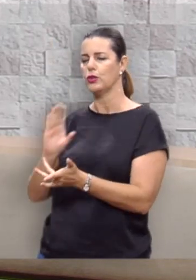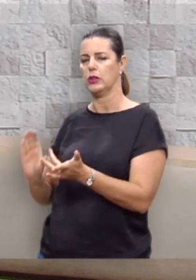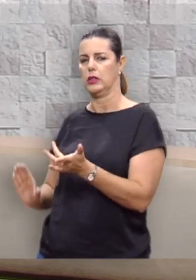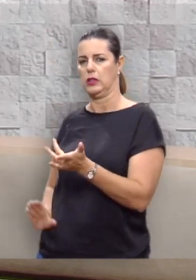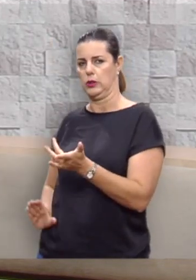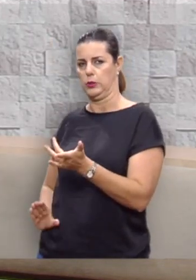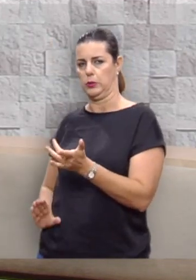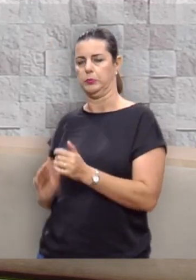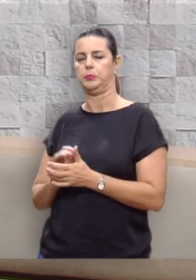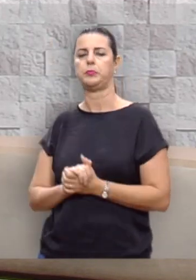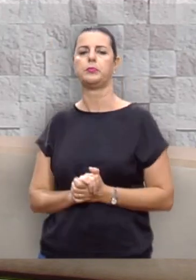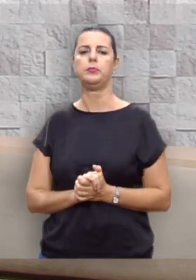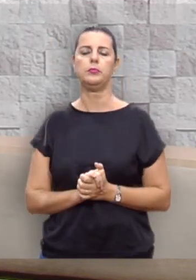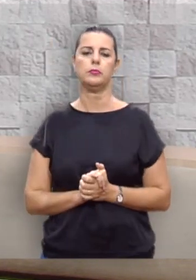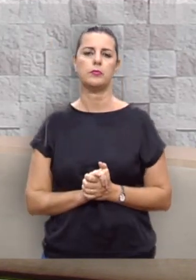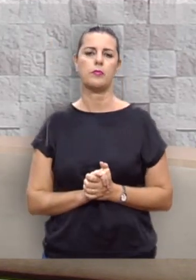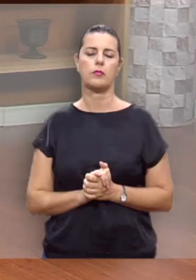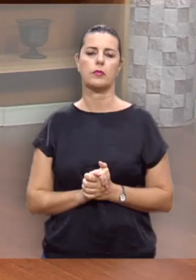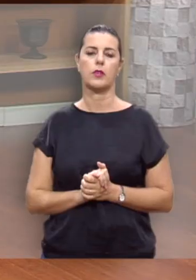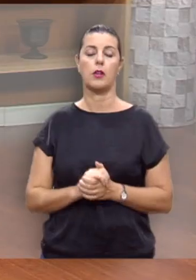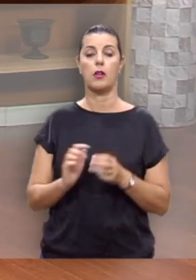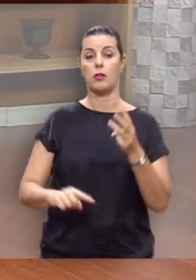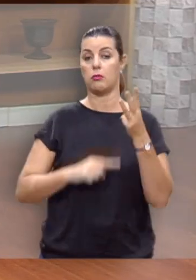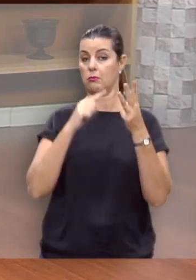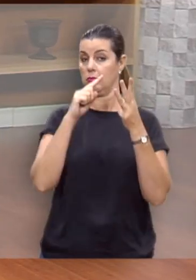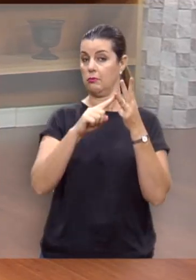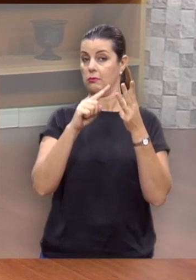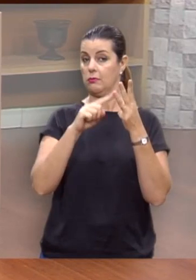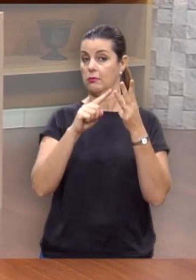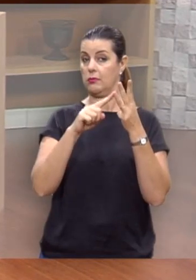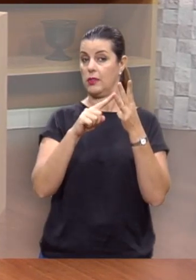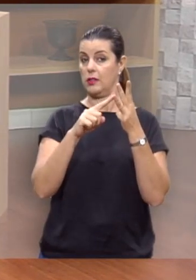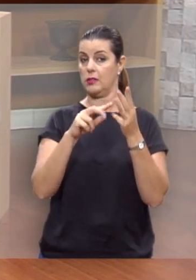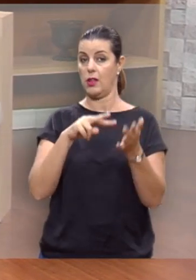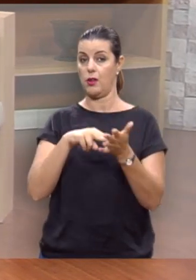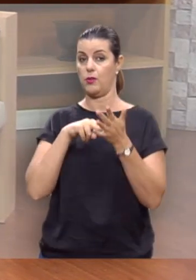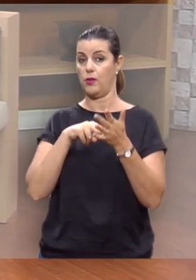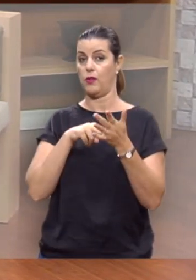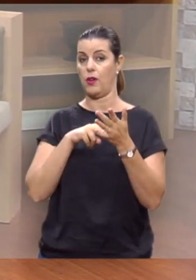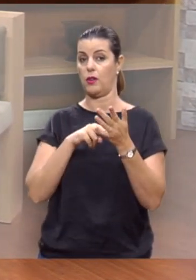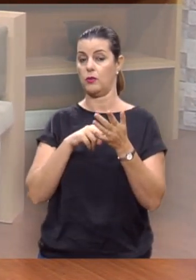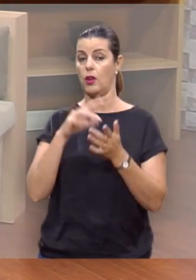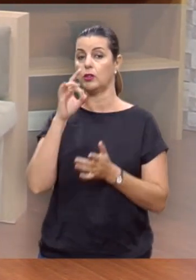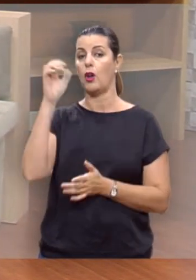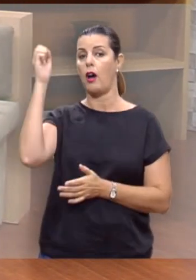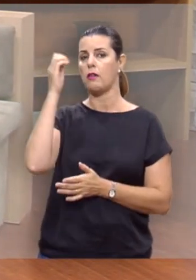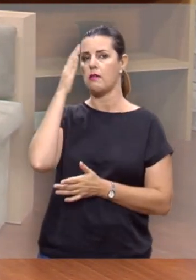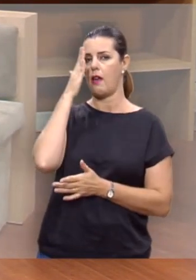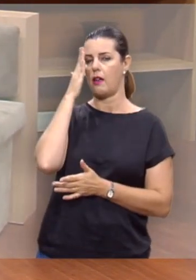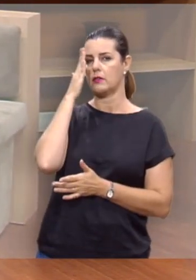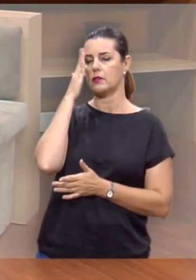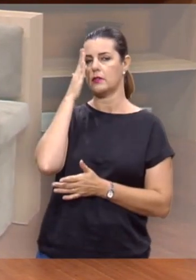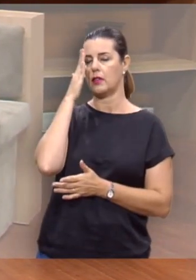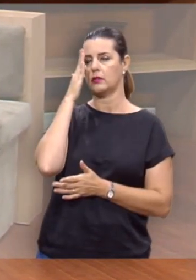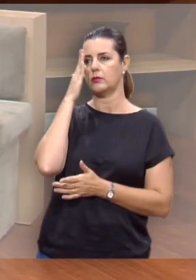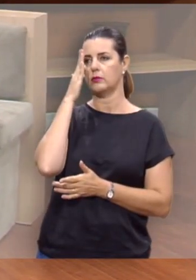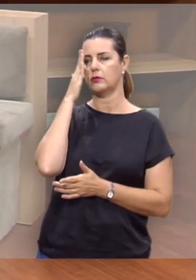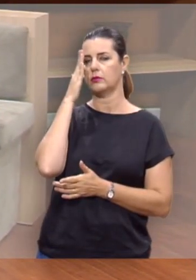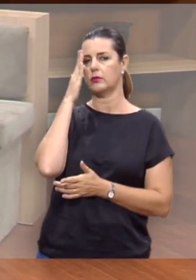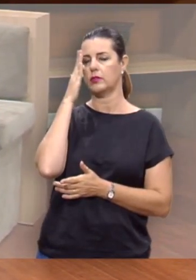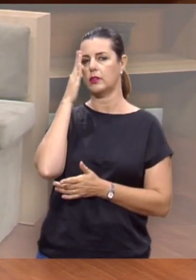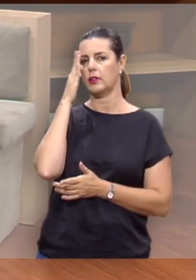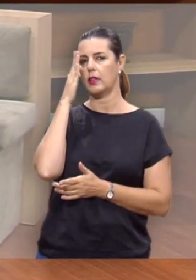Senhor Jesus Cristo. O terceiro pilar da reforma é só a graça. Em outras